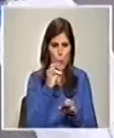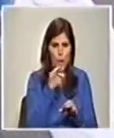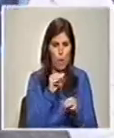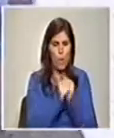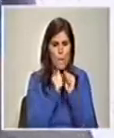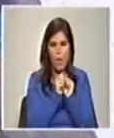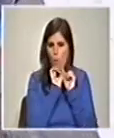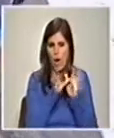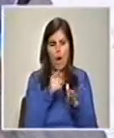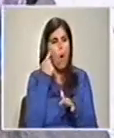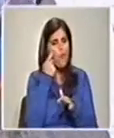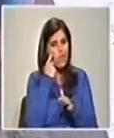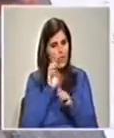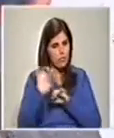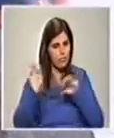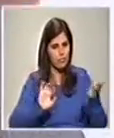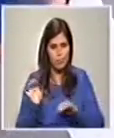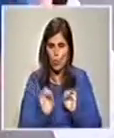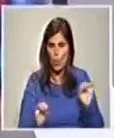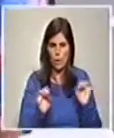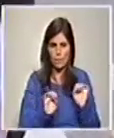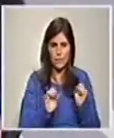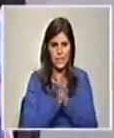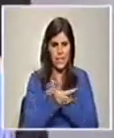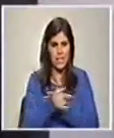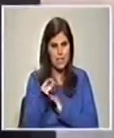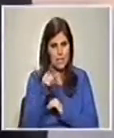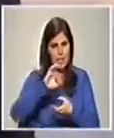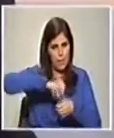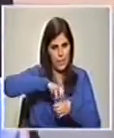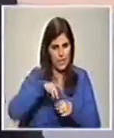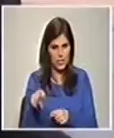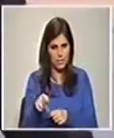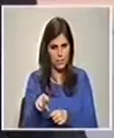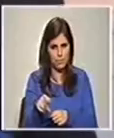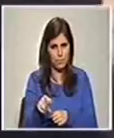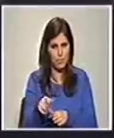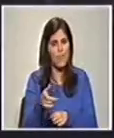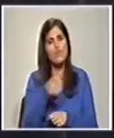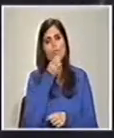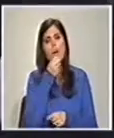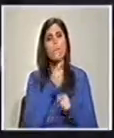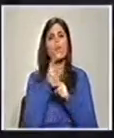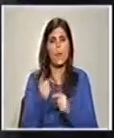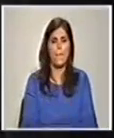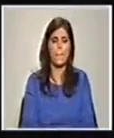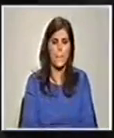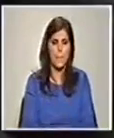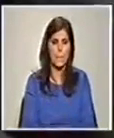papel, nem o vidro para reciclar. Mas antes, estas tampinhas. E vamos perceber porquê.